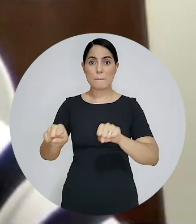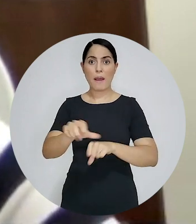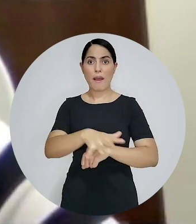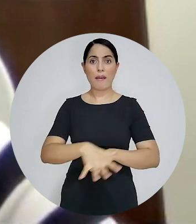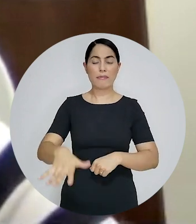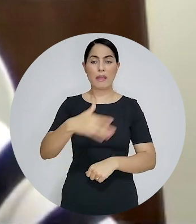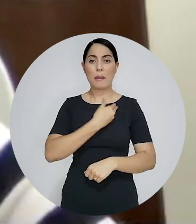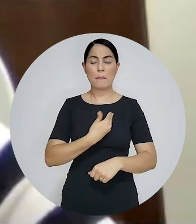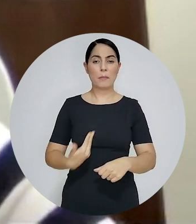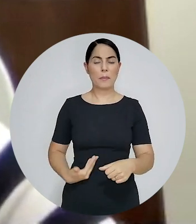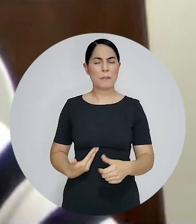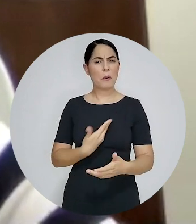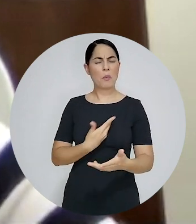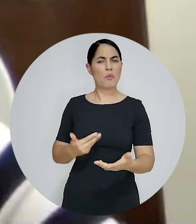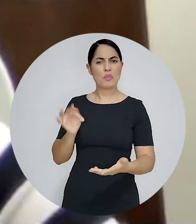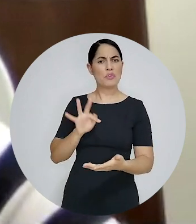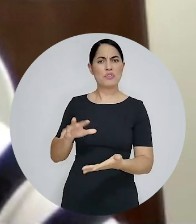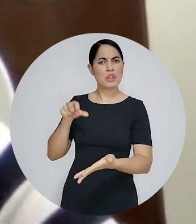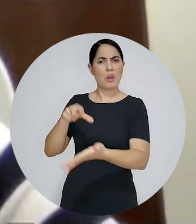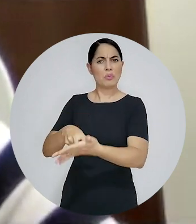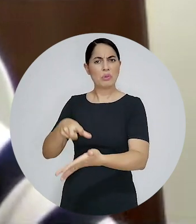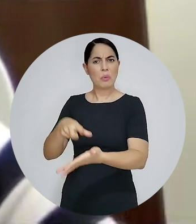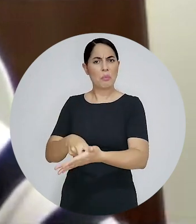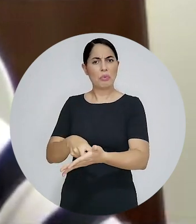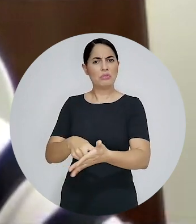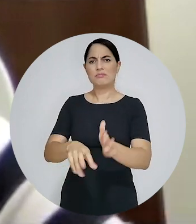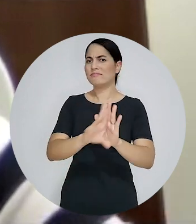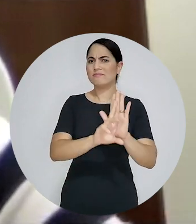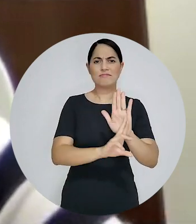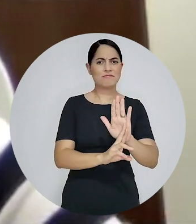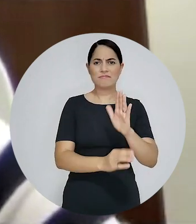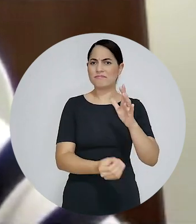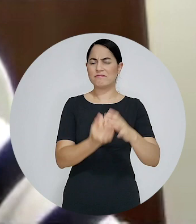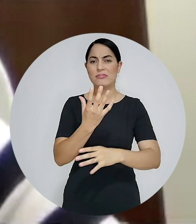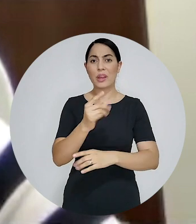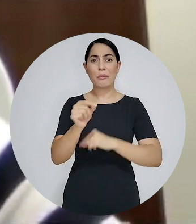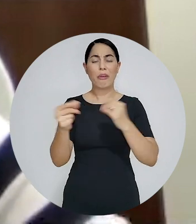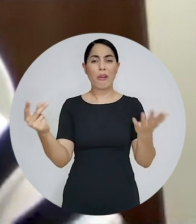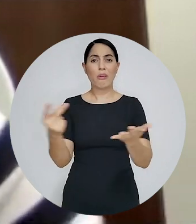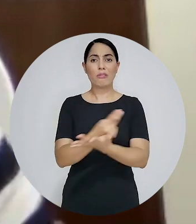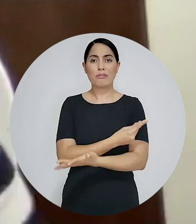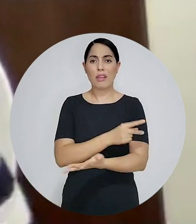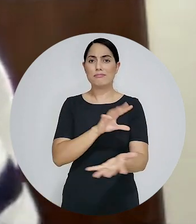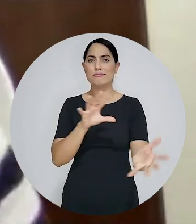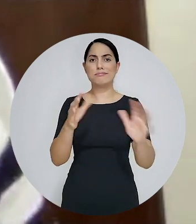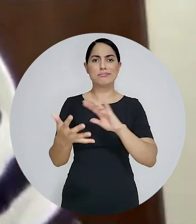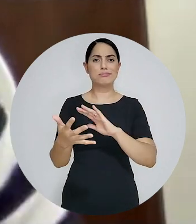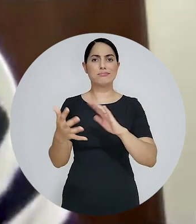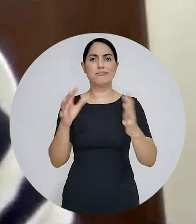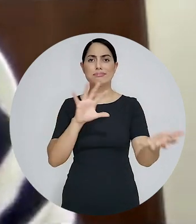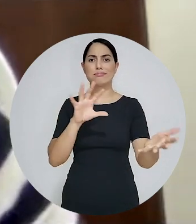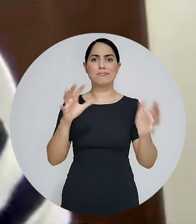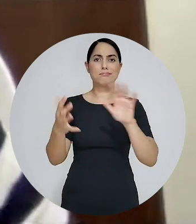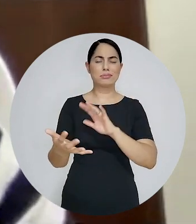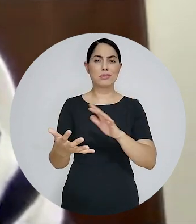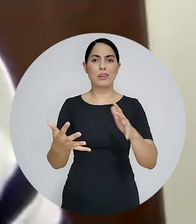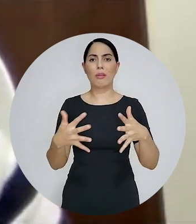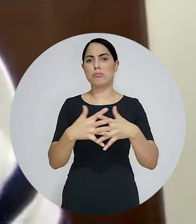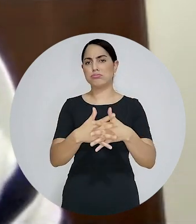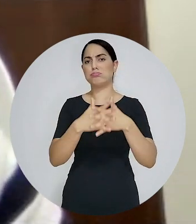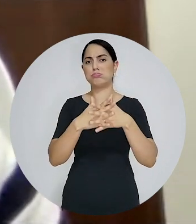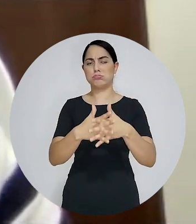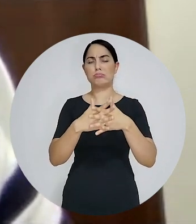governo federal não se movimenta nem para punir e nem para regularizar. E aí esse cenário caótico que a gente vê